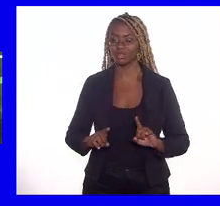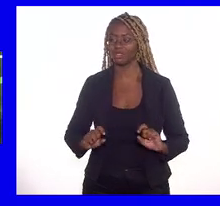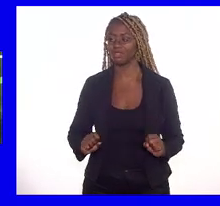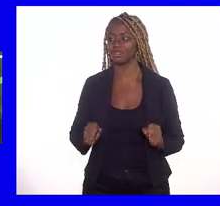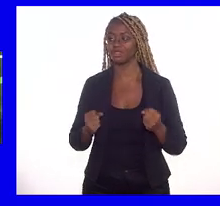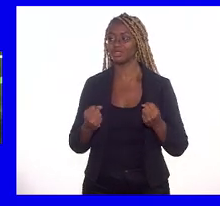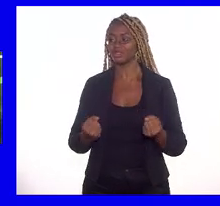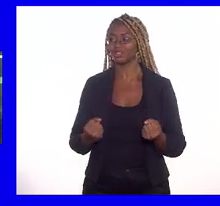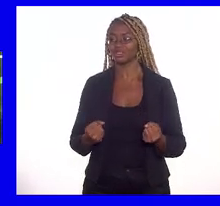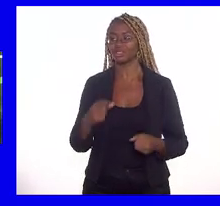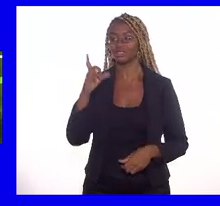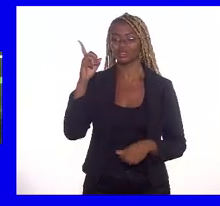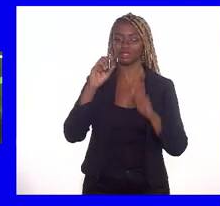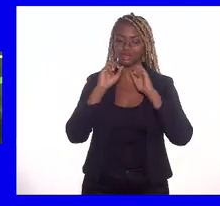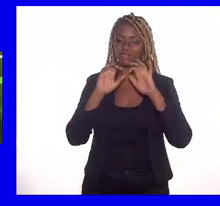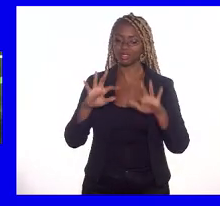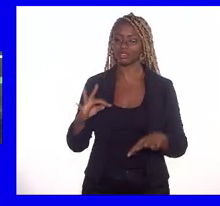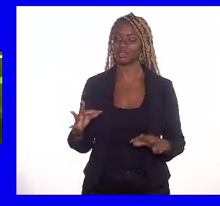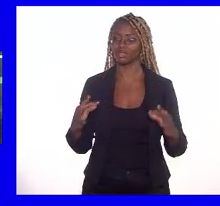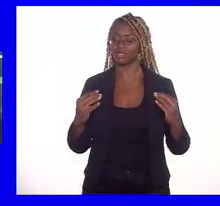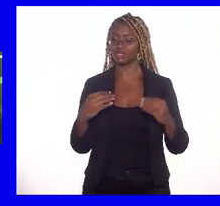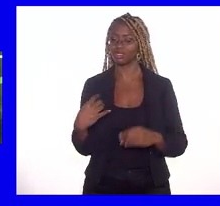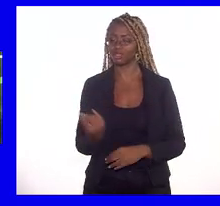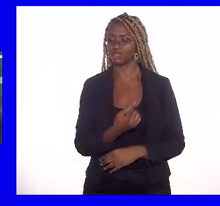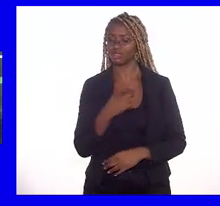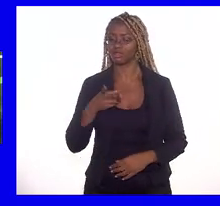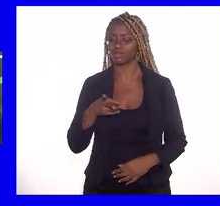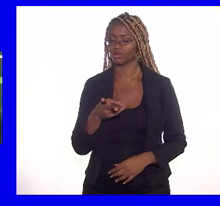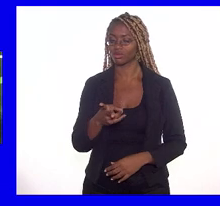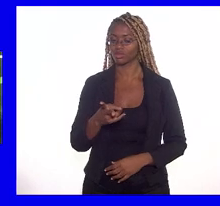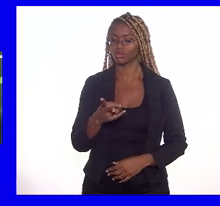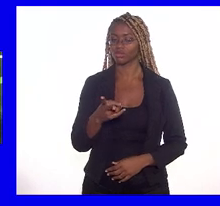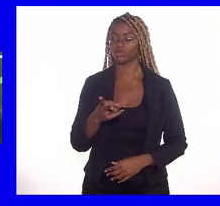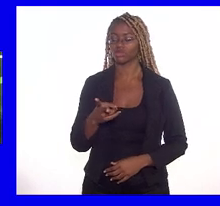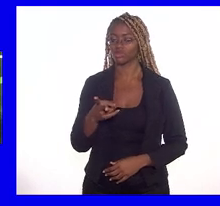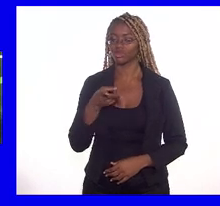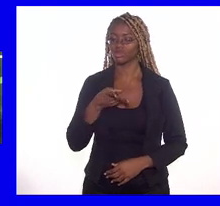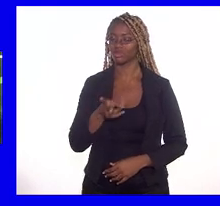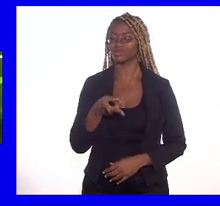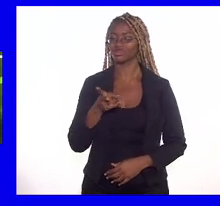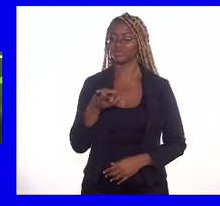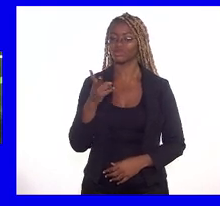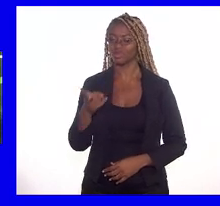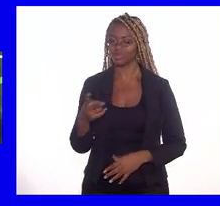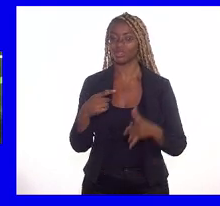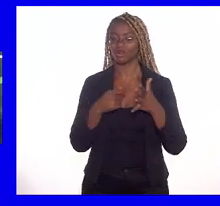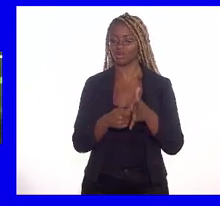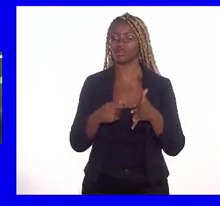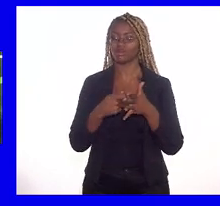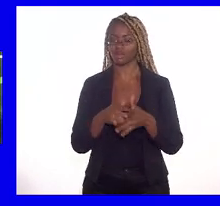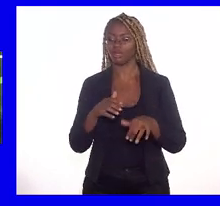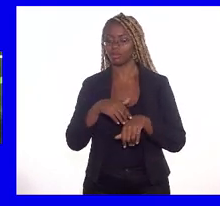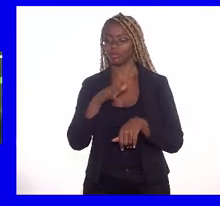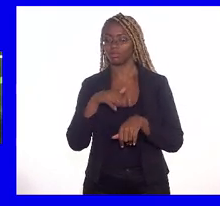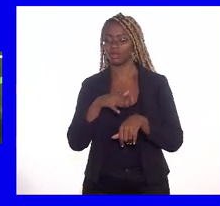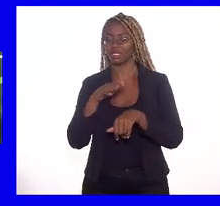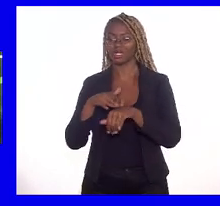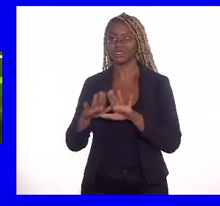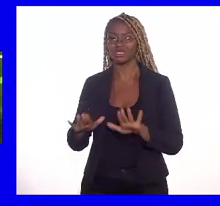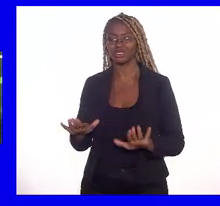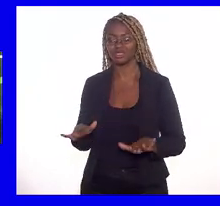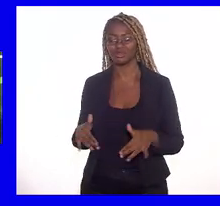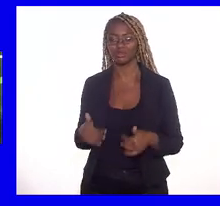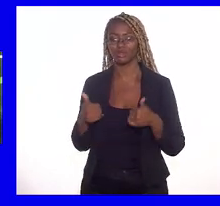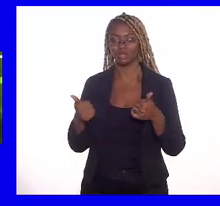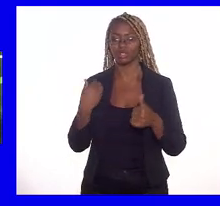importante. Deus nos abençoe e vamos seguir, né, levando aí, tentando levar da melhor forma aí a dignidade para os